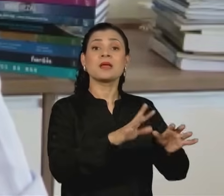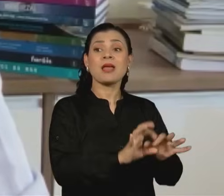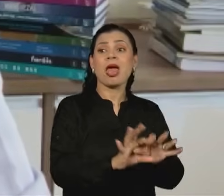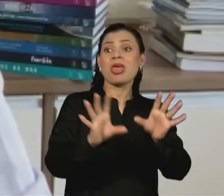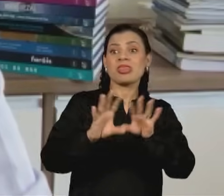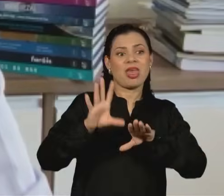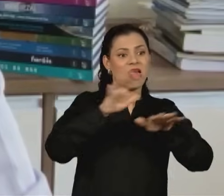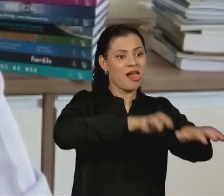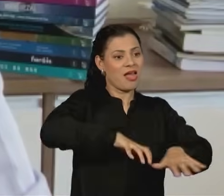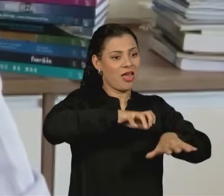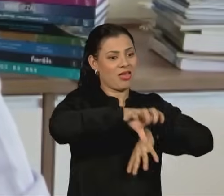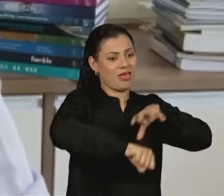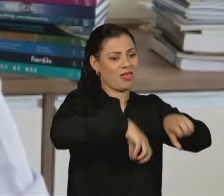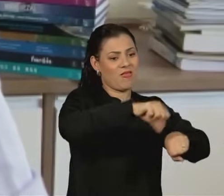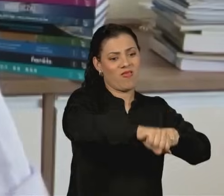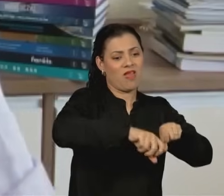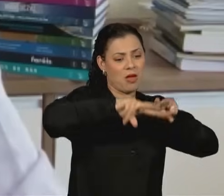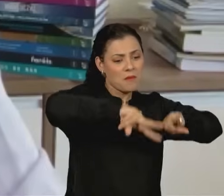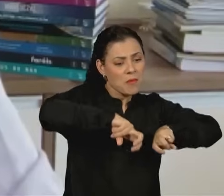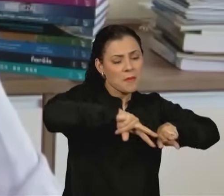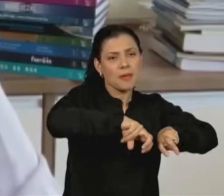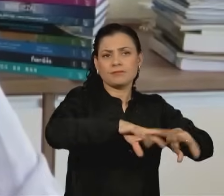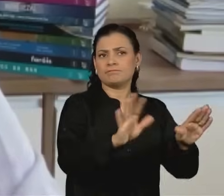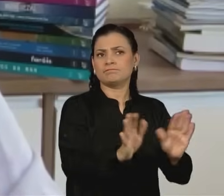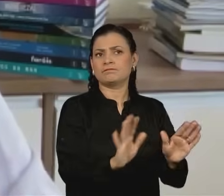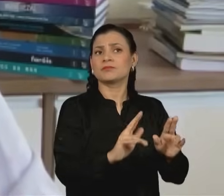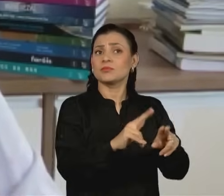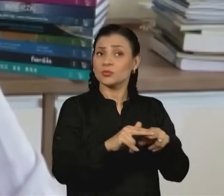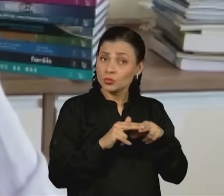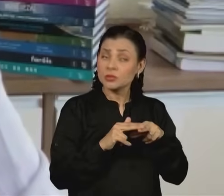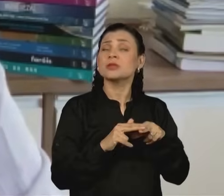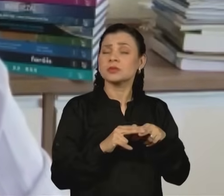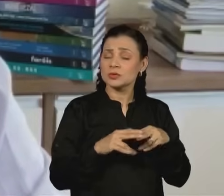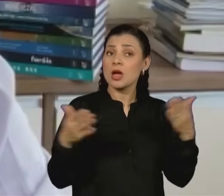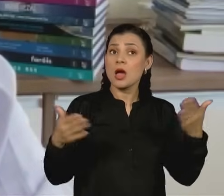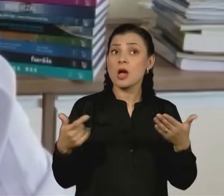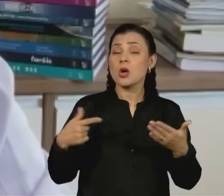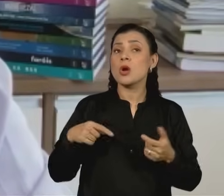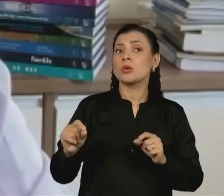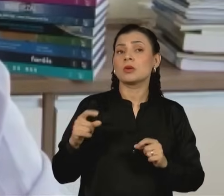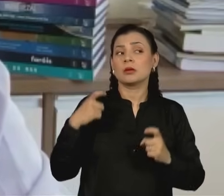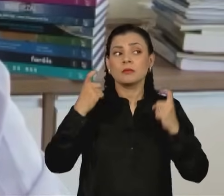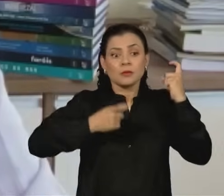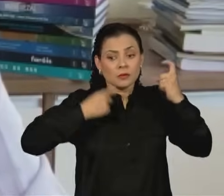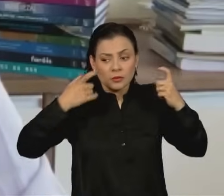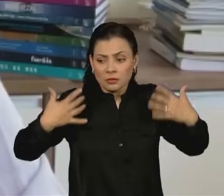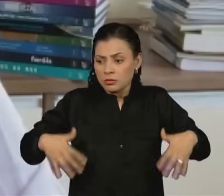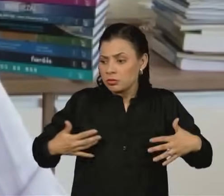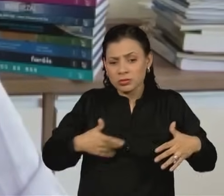que vai ser fragilizado pela nova lei do licenciamento. Então, isso traz para a gente muita